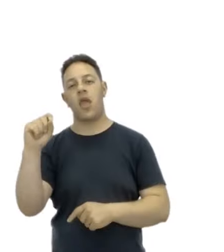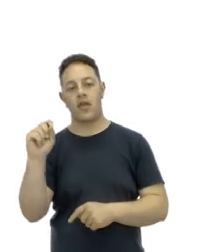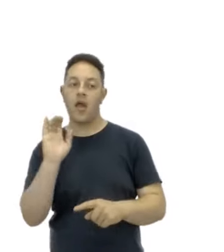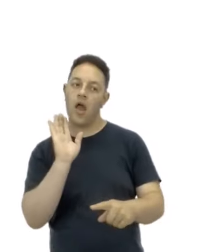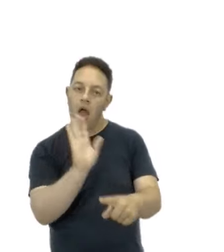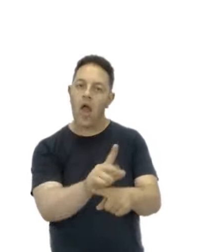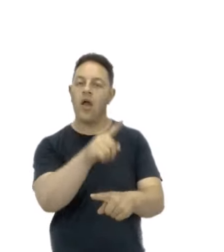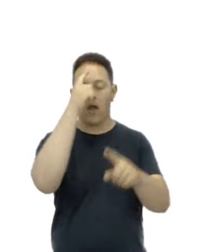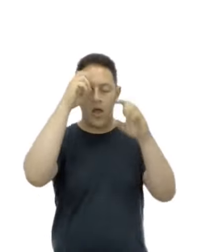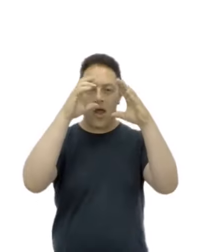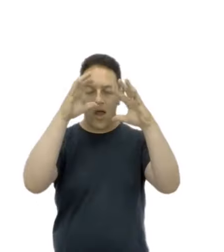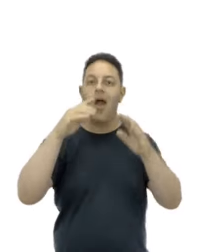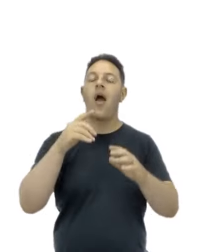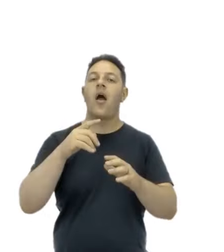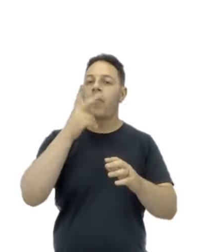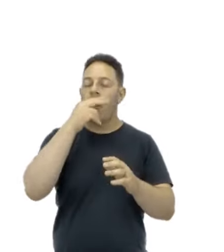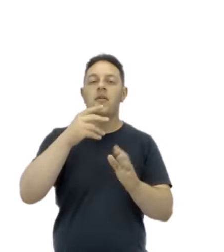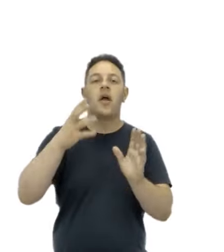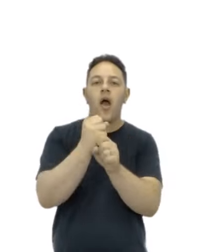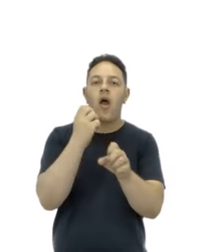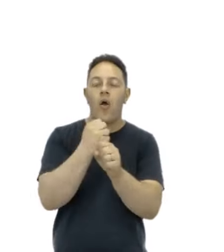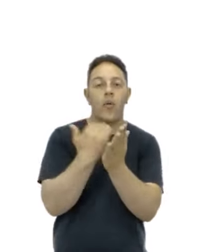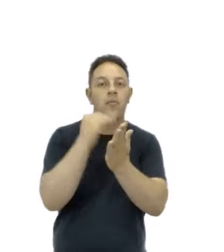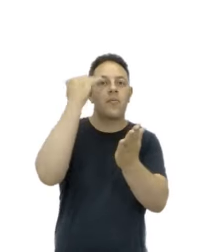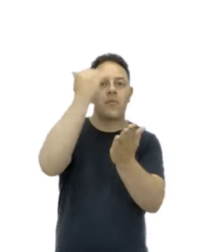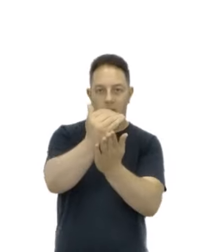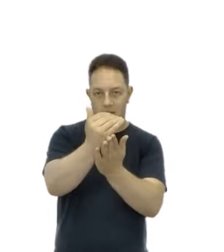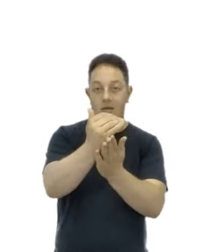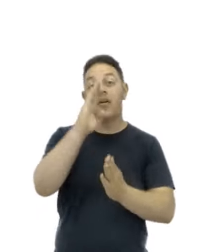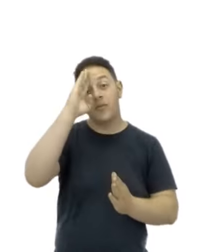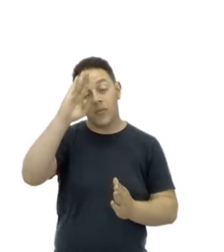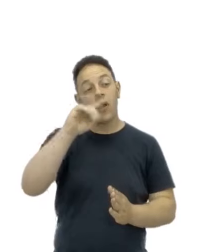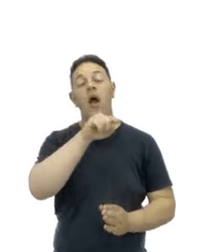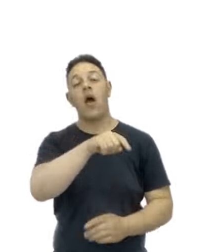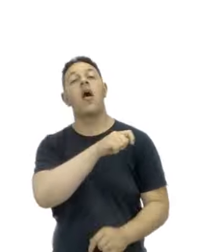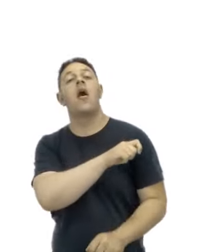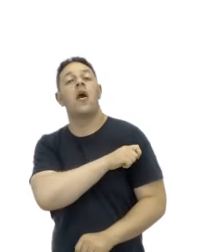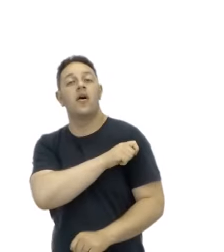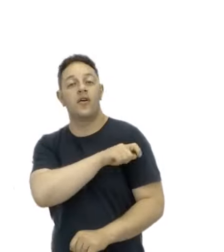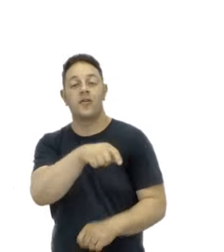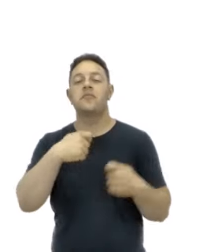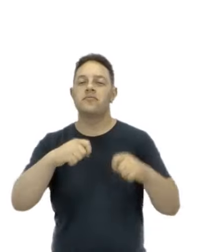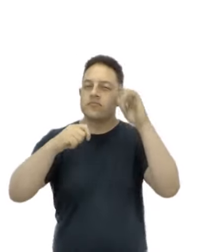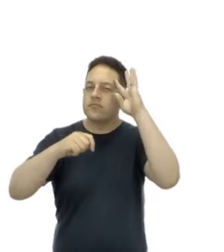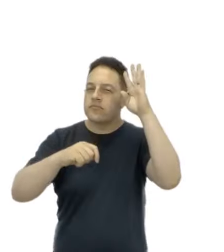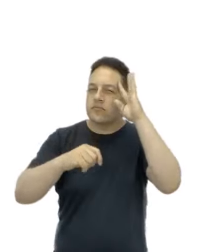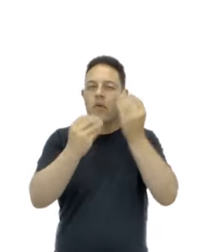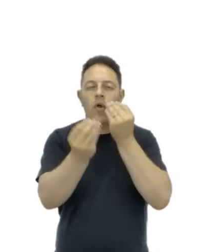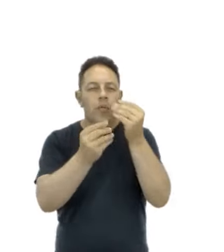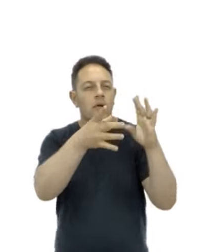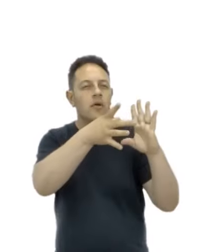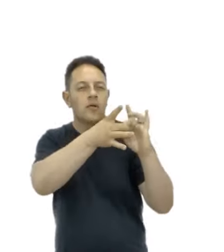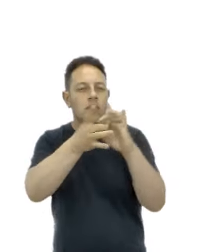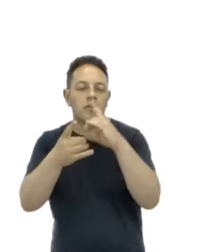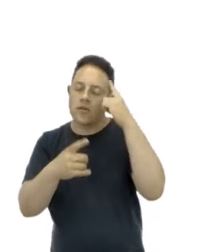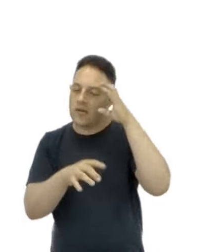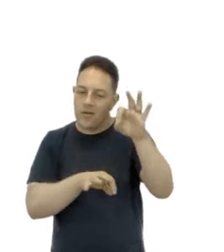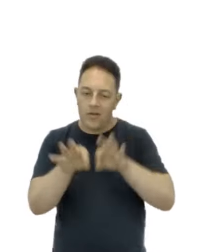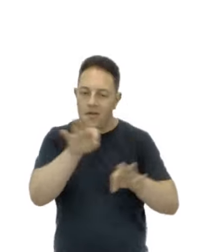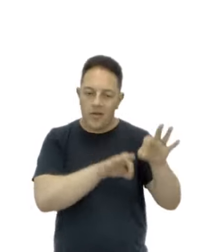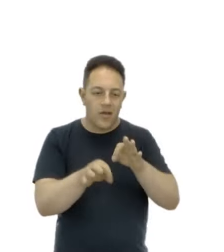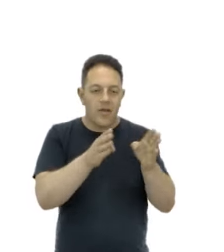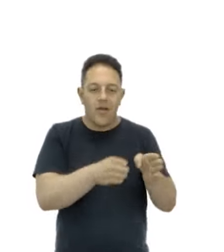de novos cálculos. A ideia é que os estudantes possam pensar a partir do contexto, que é organizar